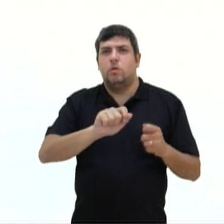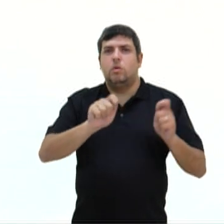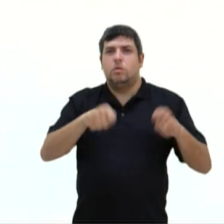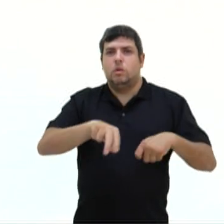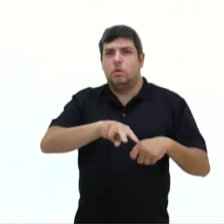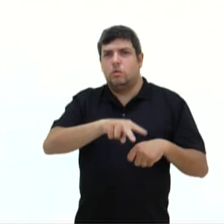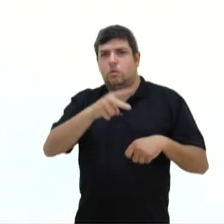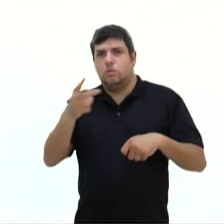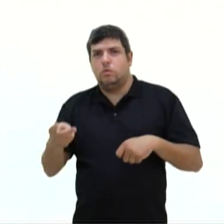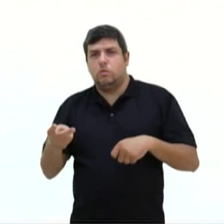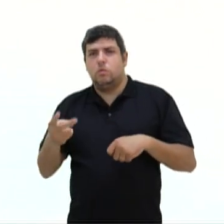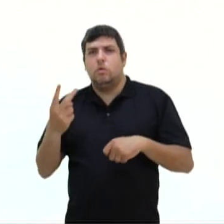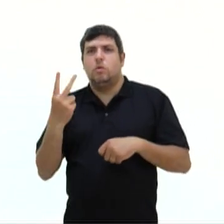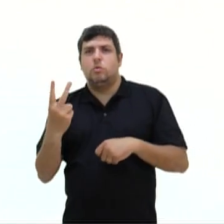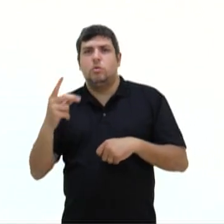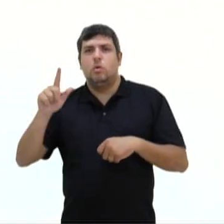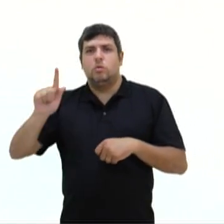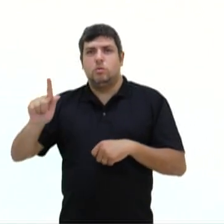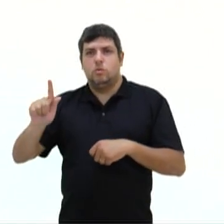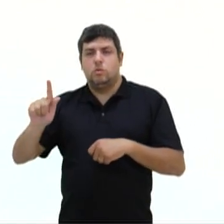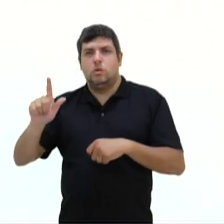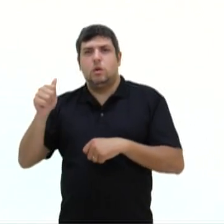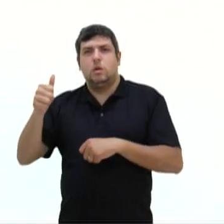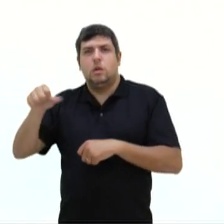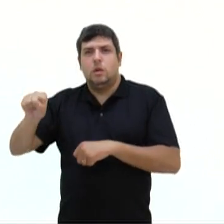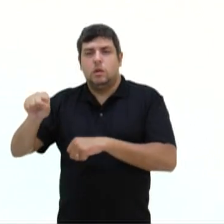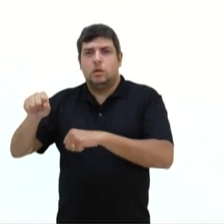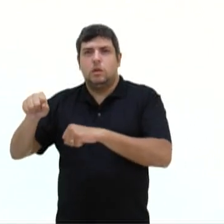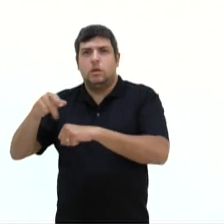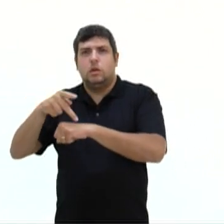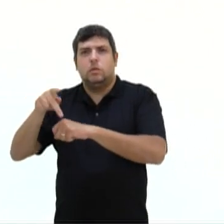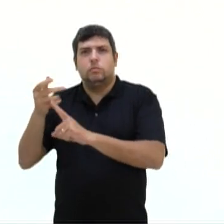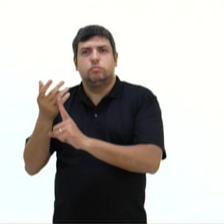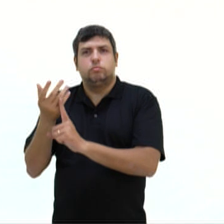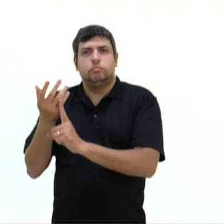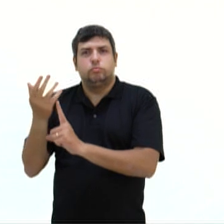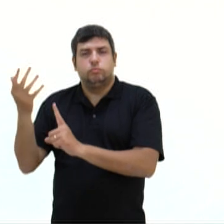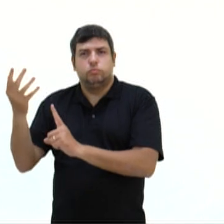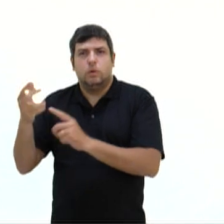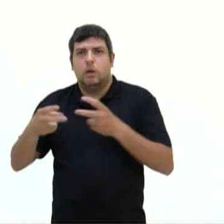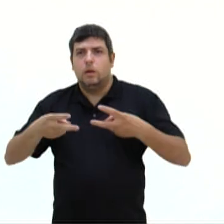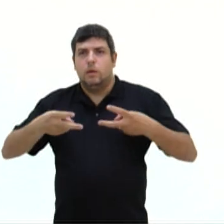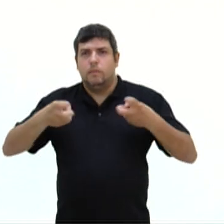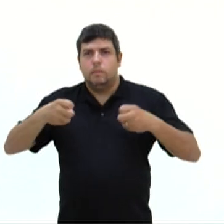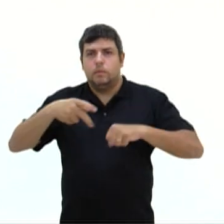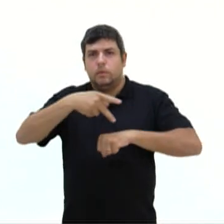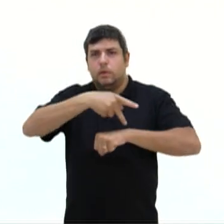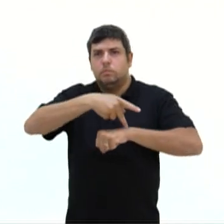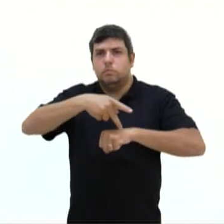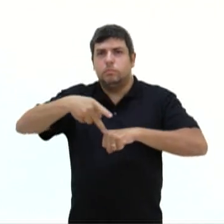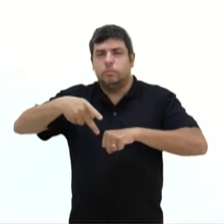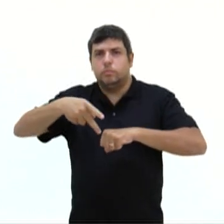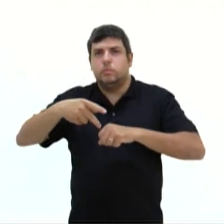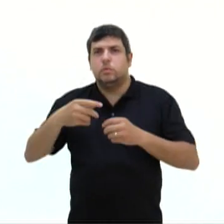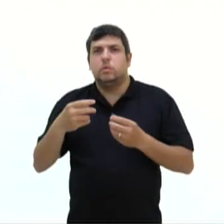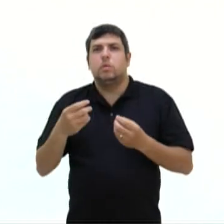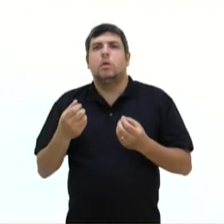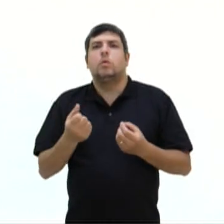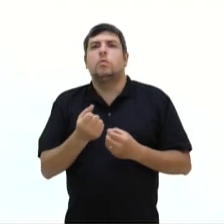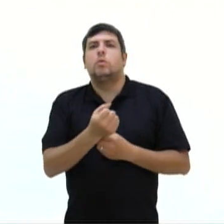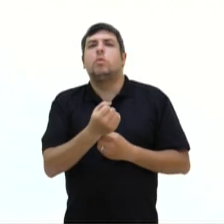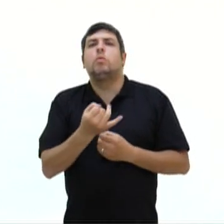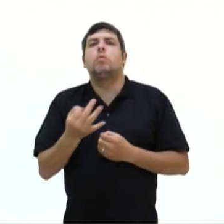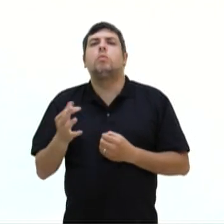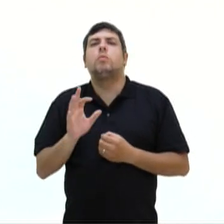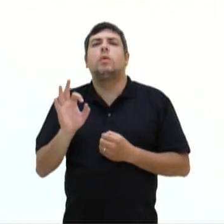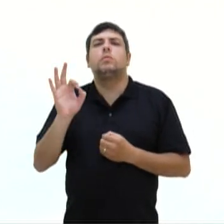gás hilariante, podemos prever que a pureza do sal, tá, a pureza deste daqui, é na ordem de, temos